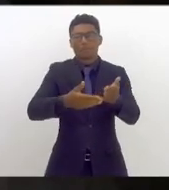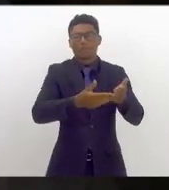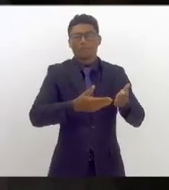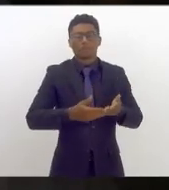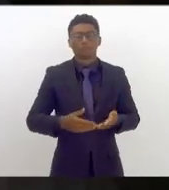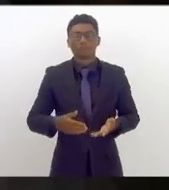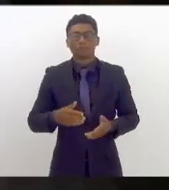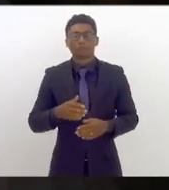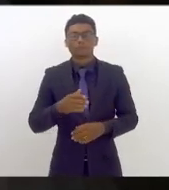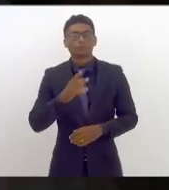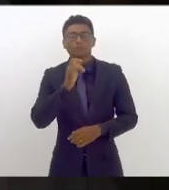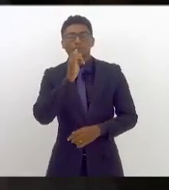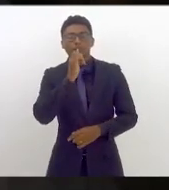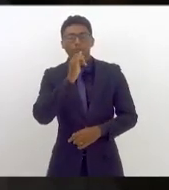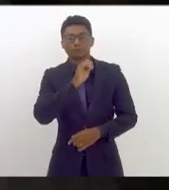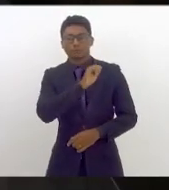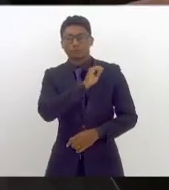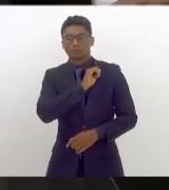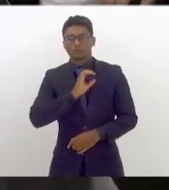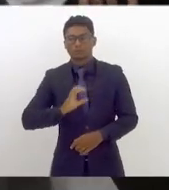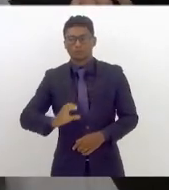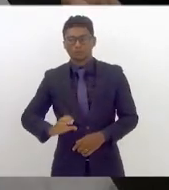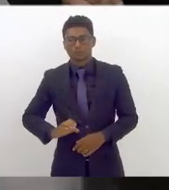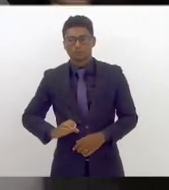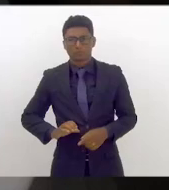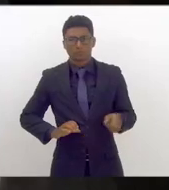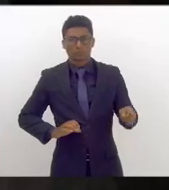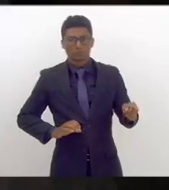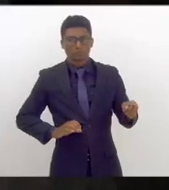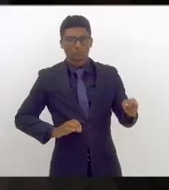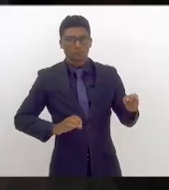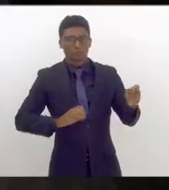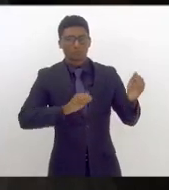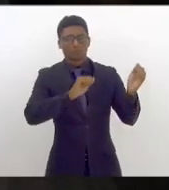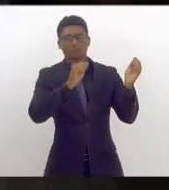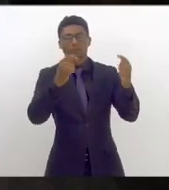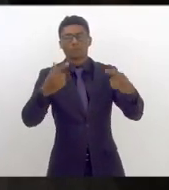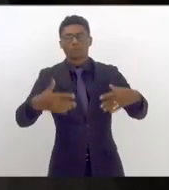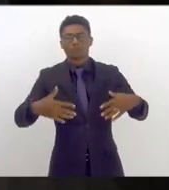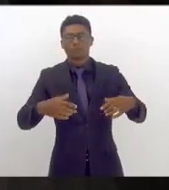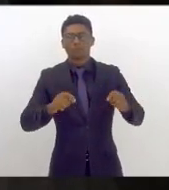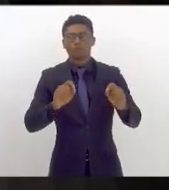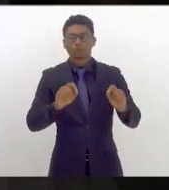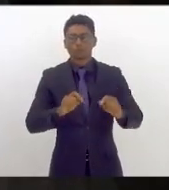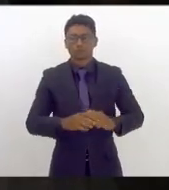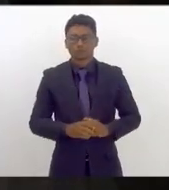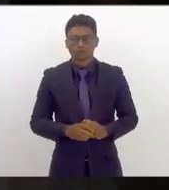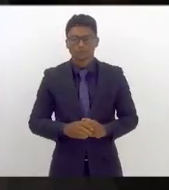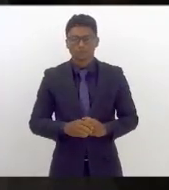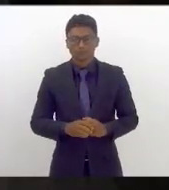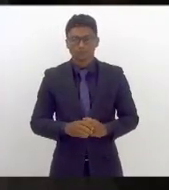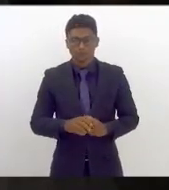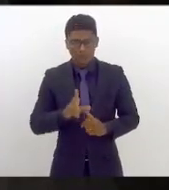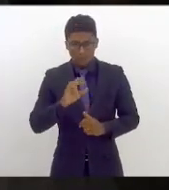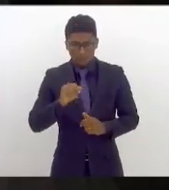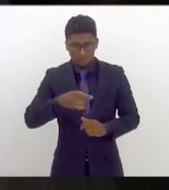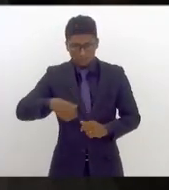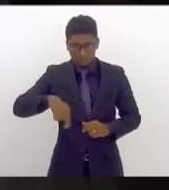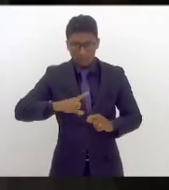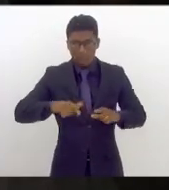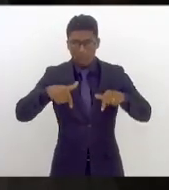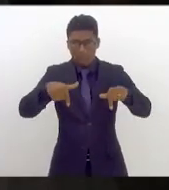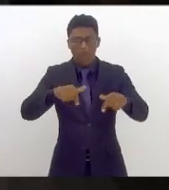do deputado André Siciliano, nem com o meu, que diz que, se nada for feito,